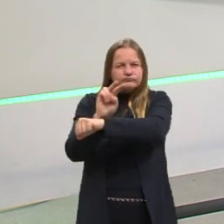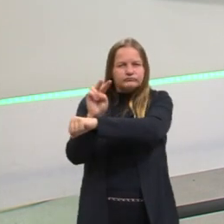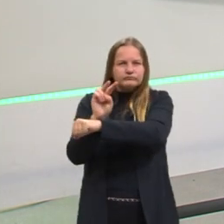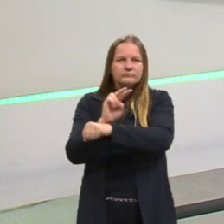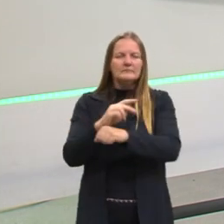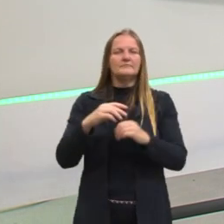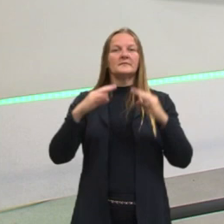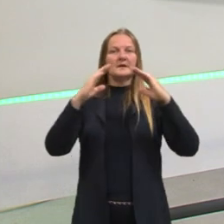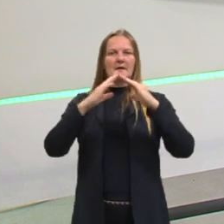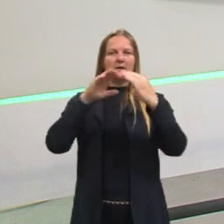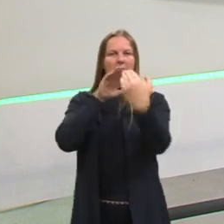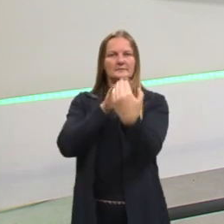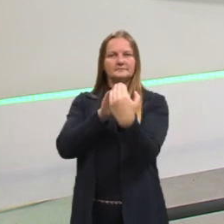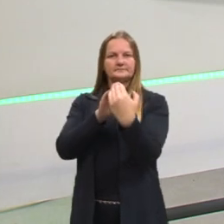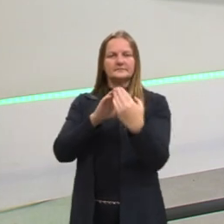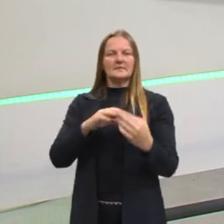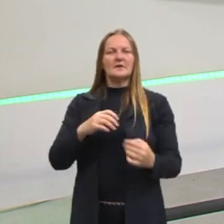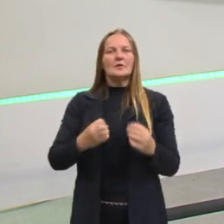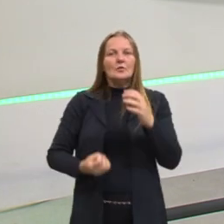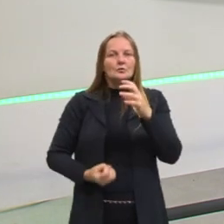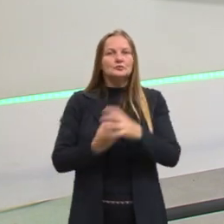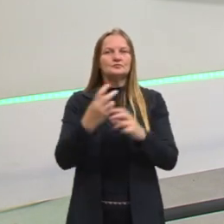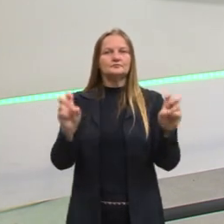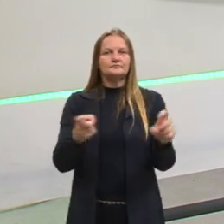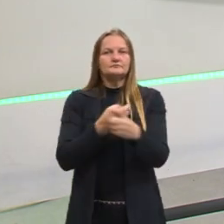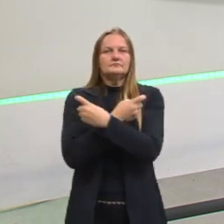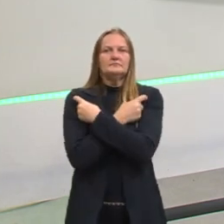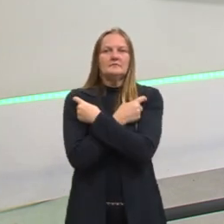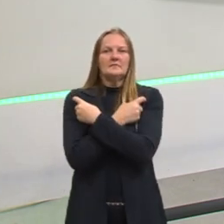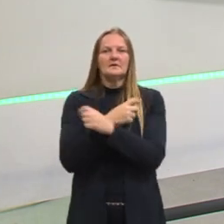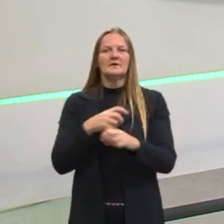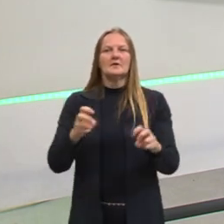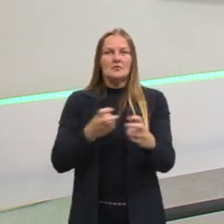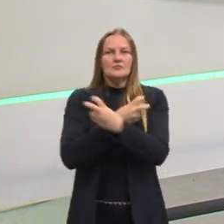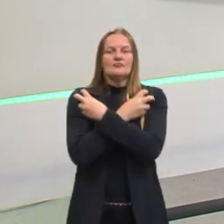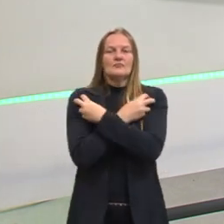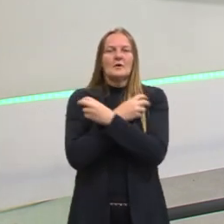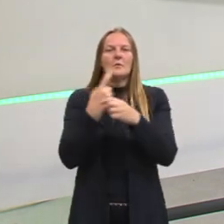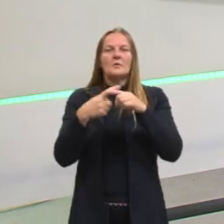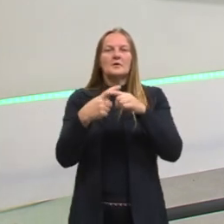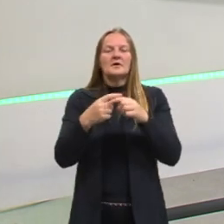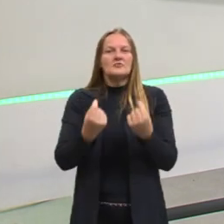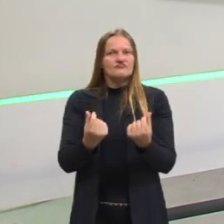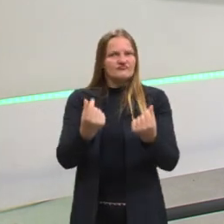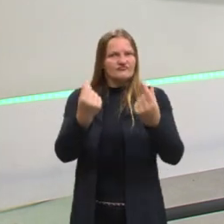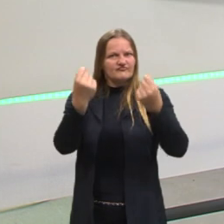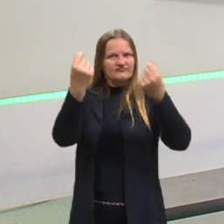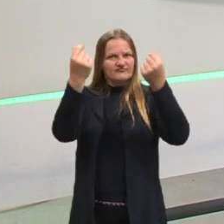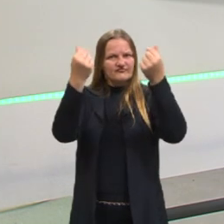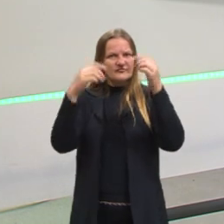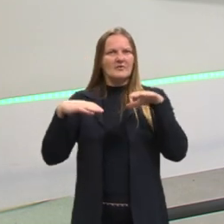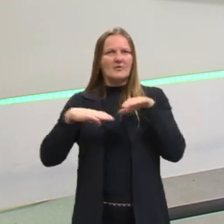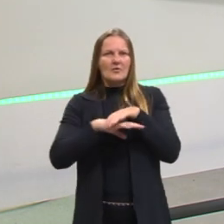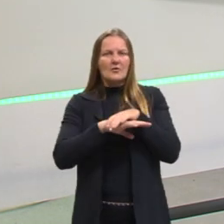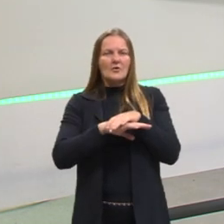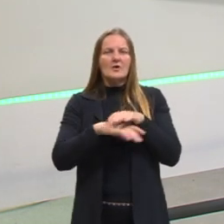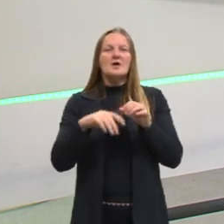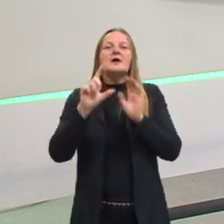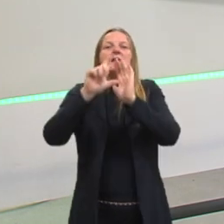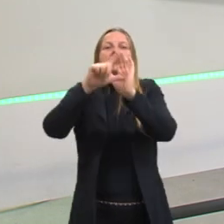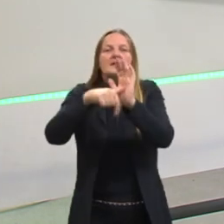elas são construídas pelos faraós justamente para guardar as suas riquezas pensando